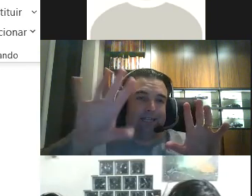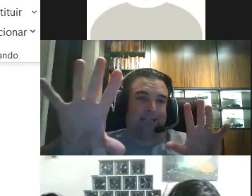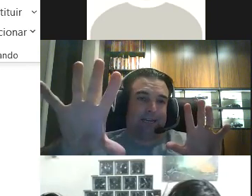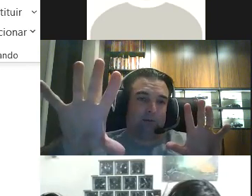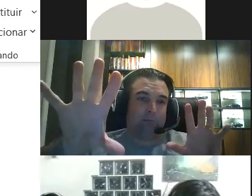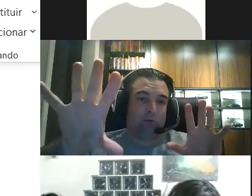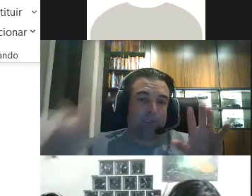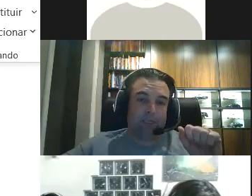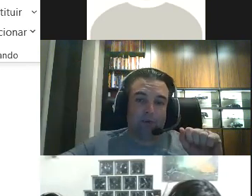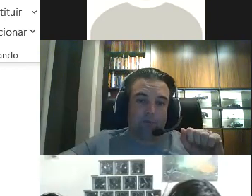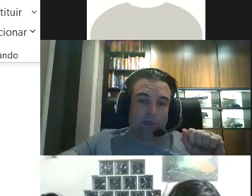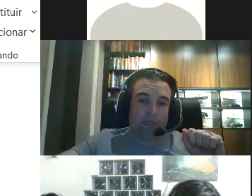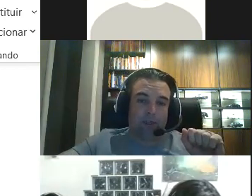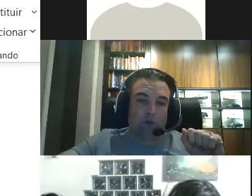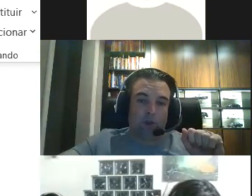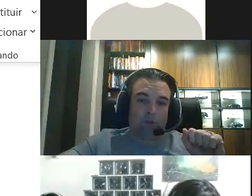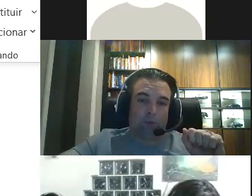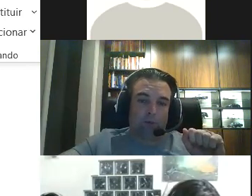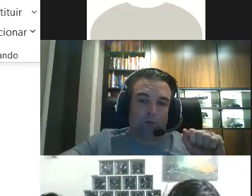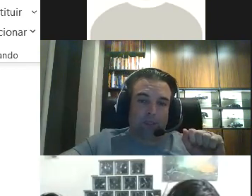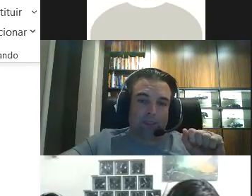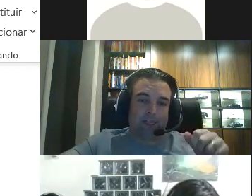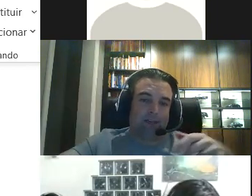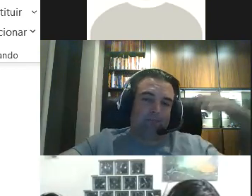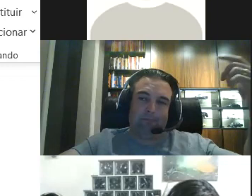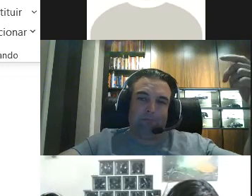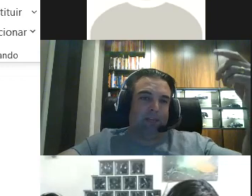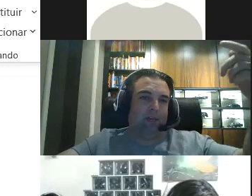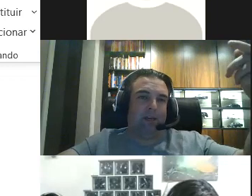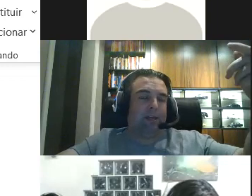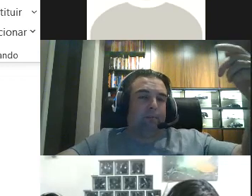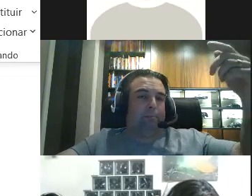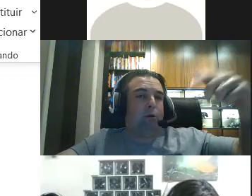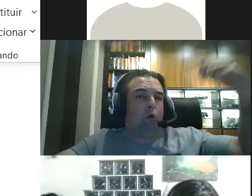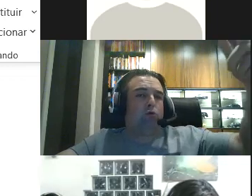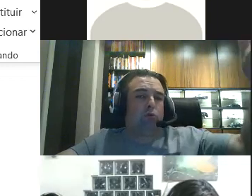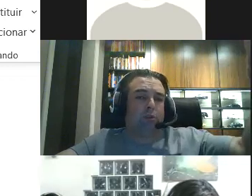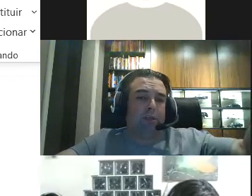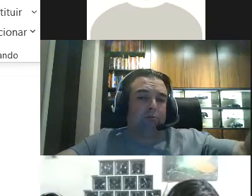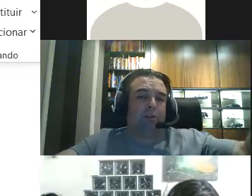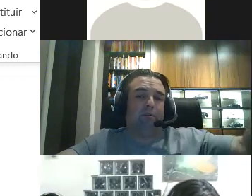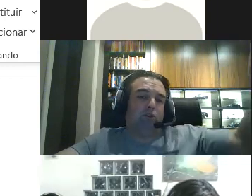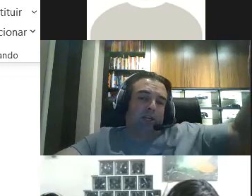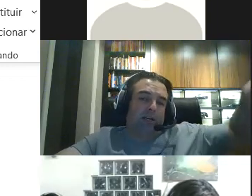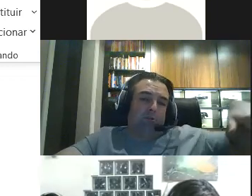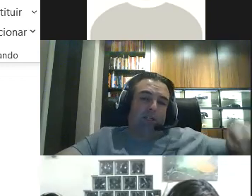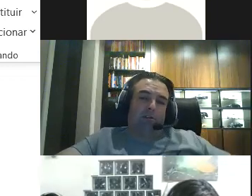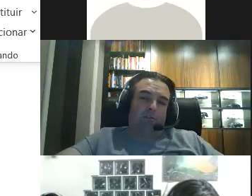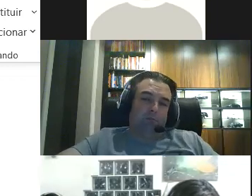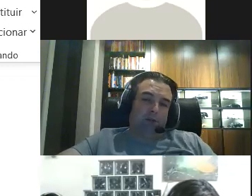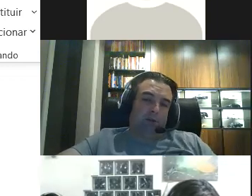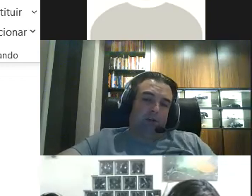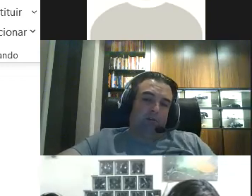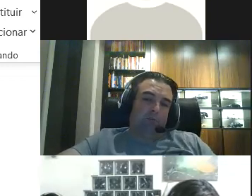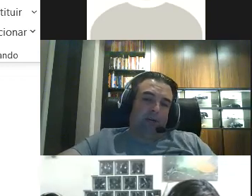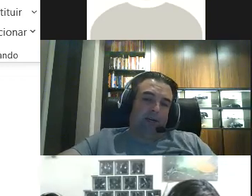saída de água para o oceano e 2 pontos que saem para outros rios que vão chegar no oceano.